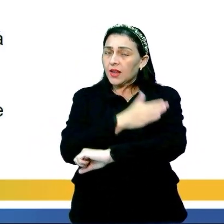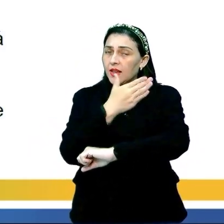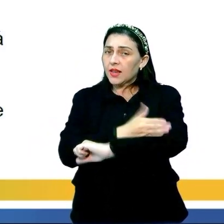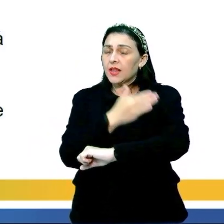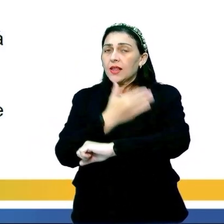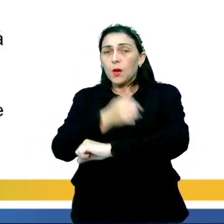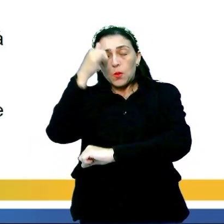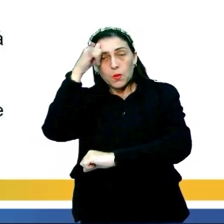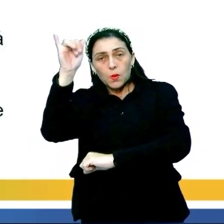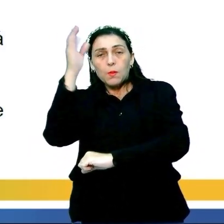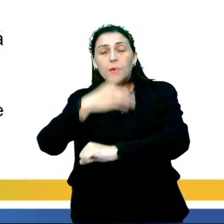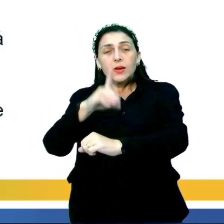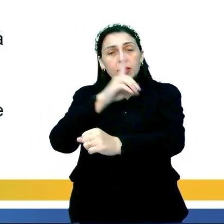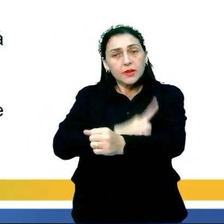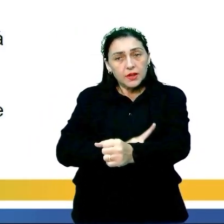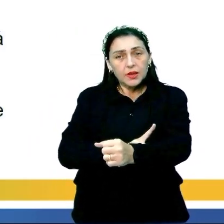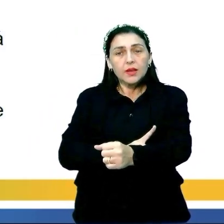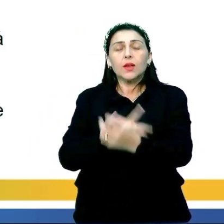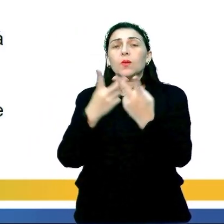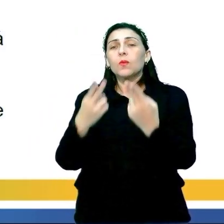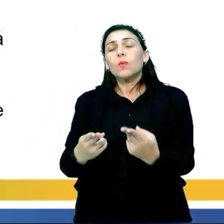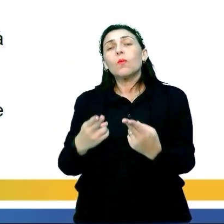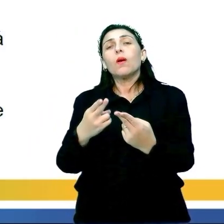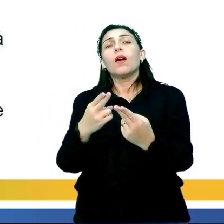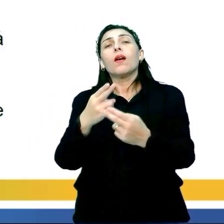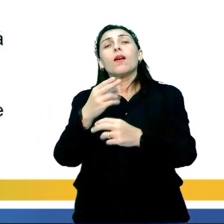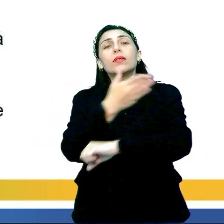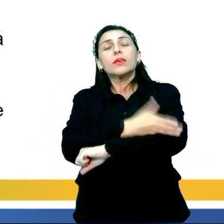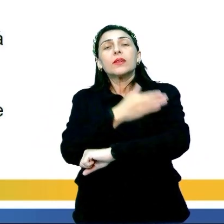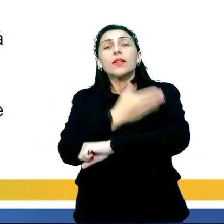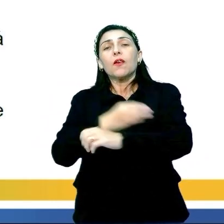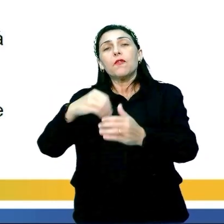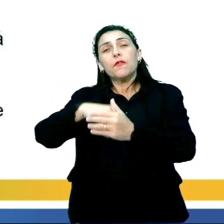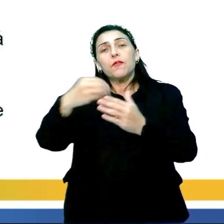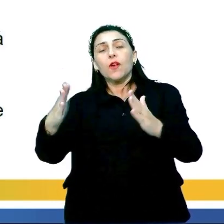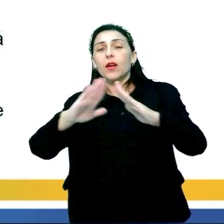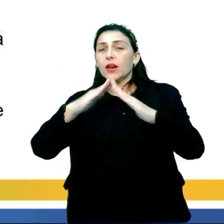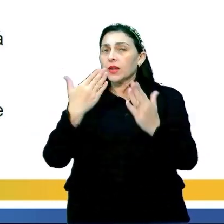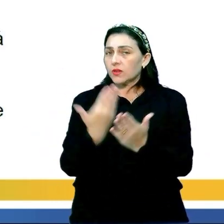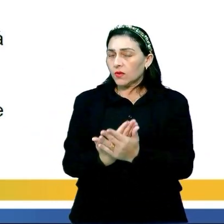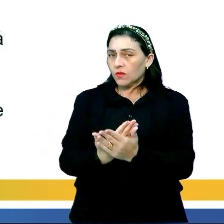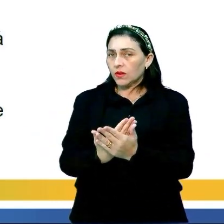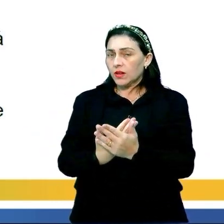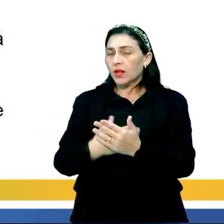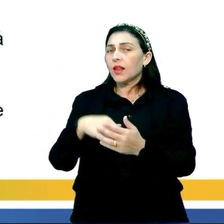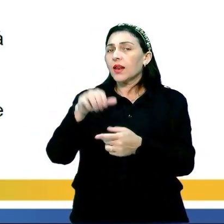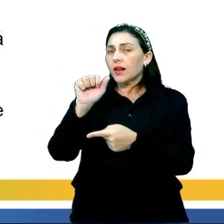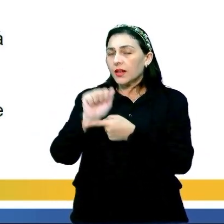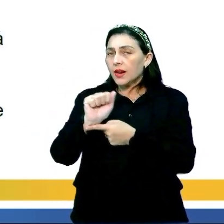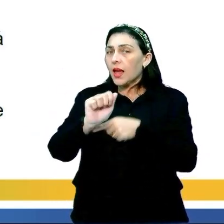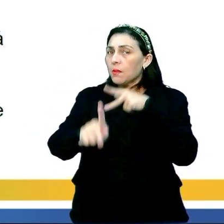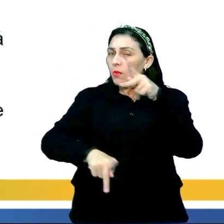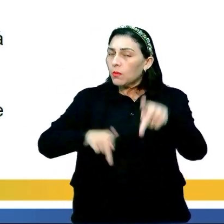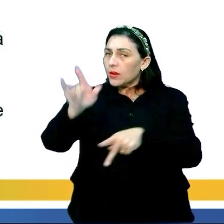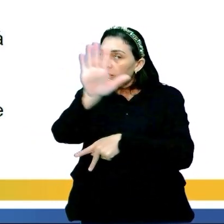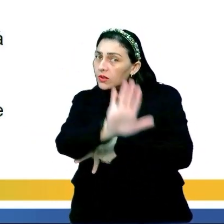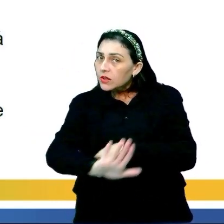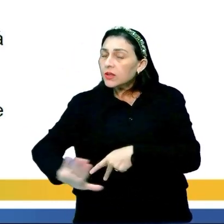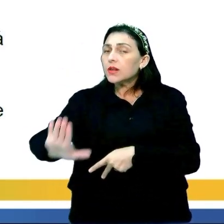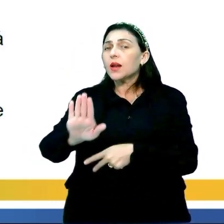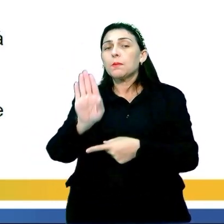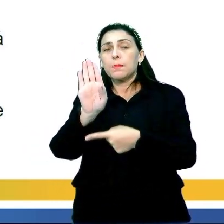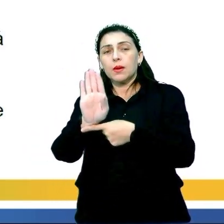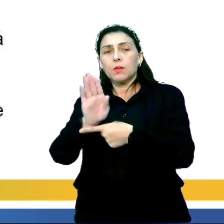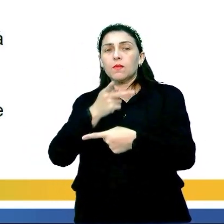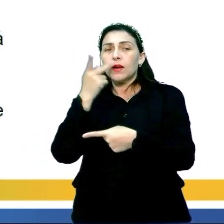à dengue como a tarefa a ser realizada fora da escola. Então, a letra A eu disse que é a população em geral.